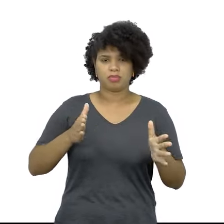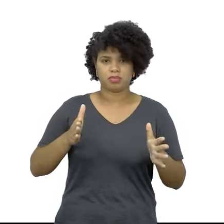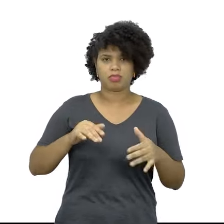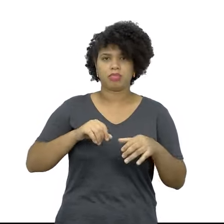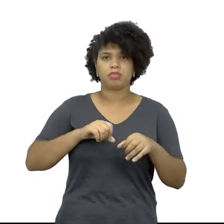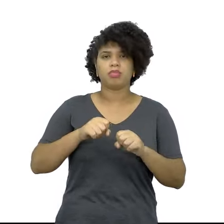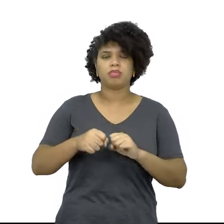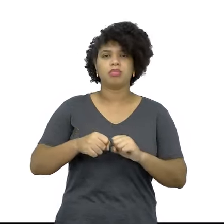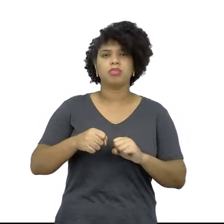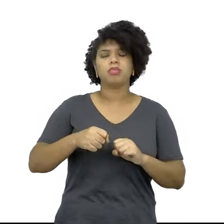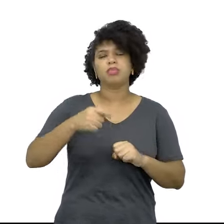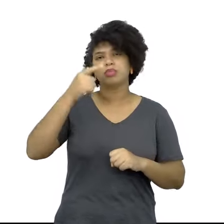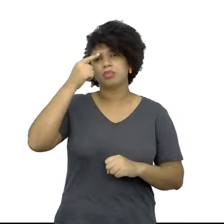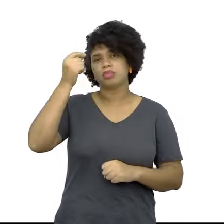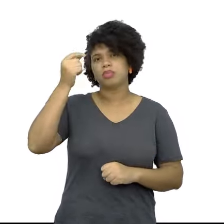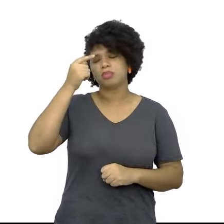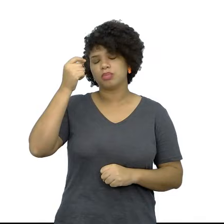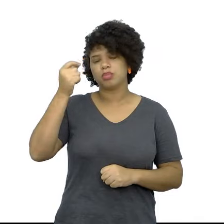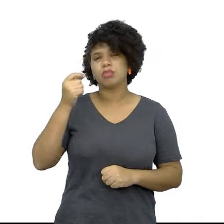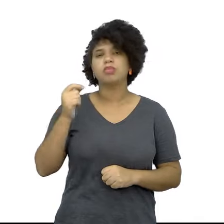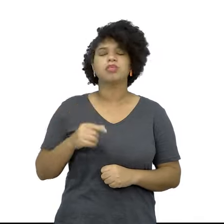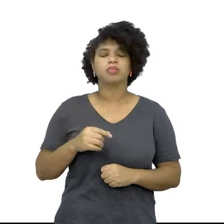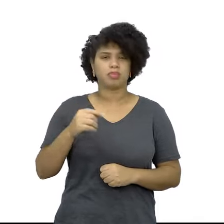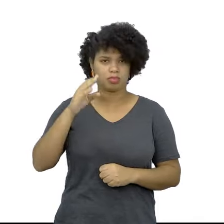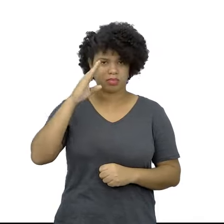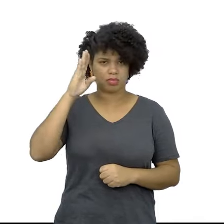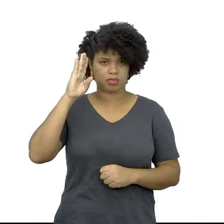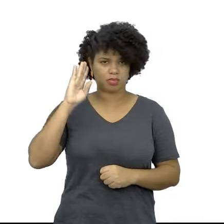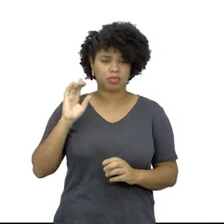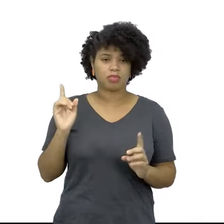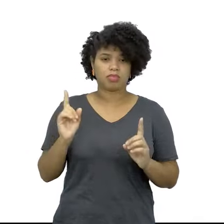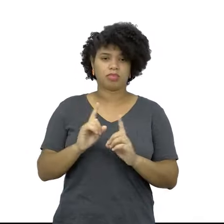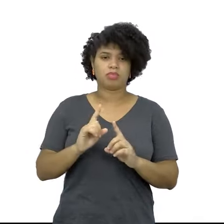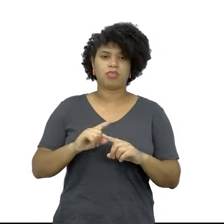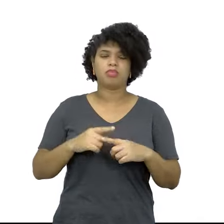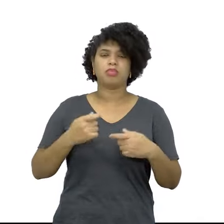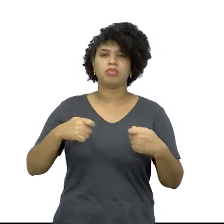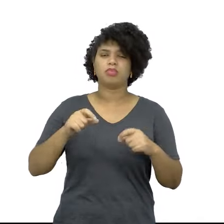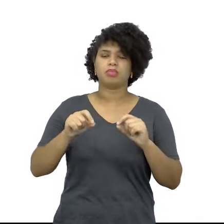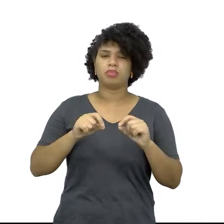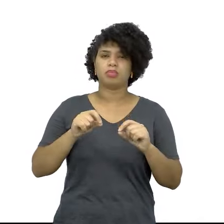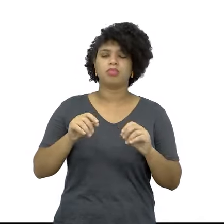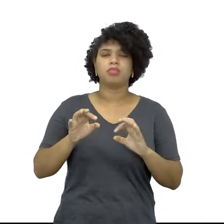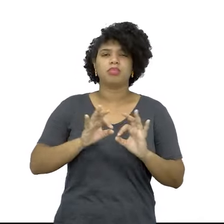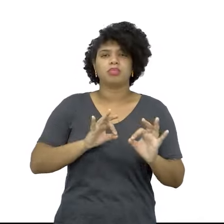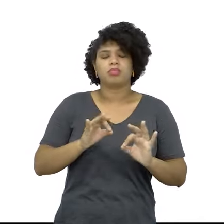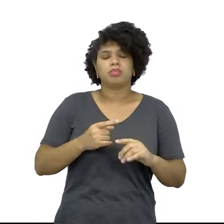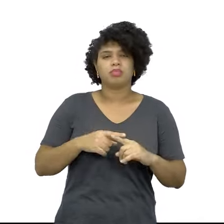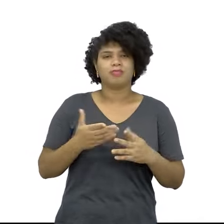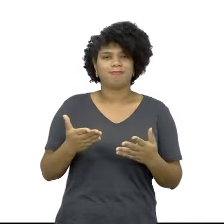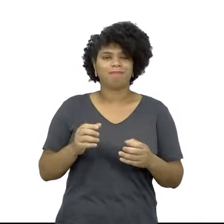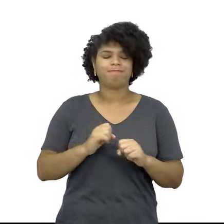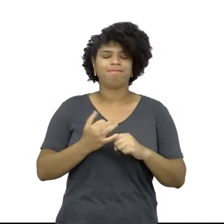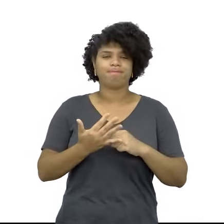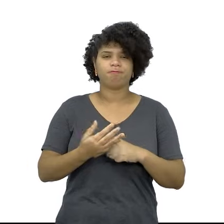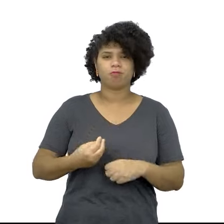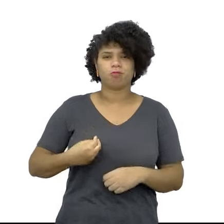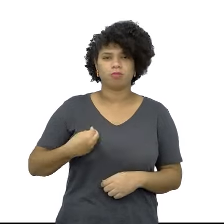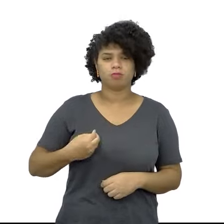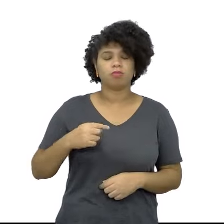mais curtos, eles necessitam de ajustes diante desse cenário. Então, por isso,